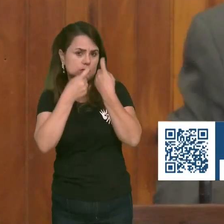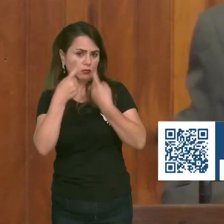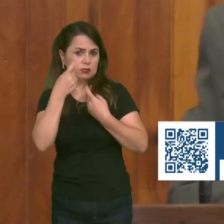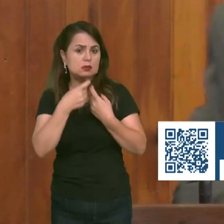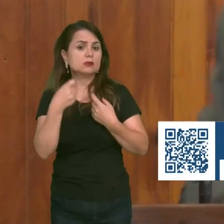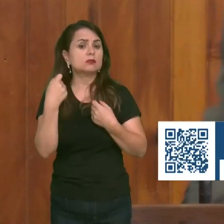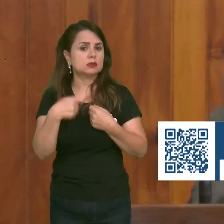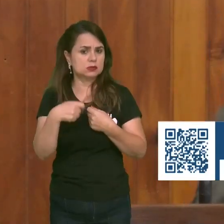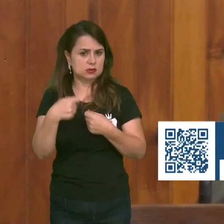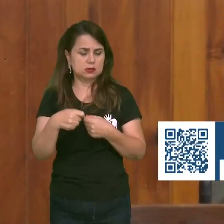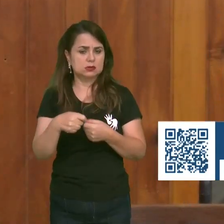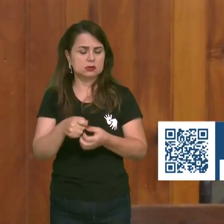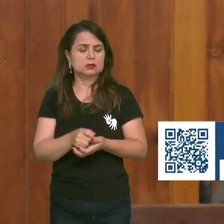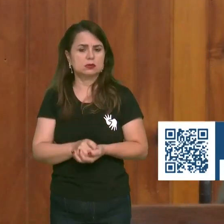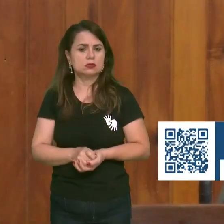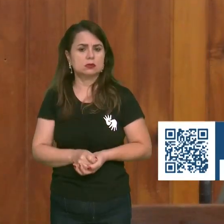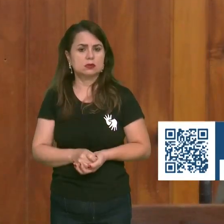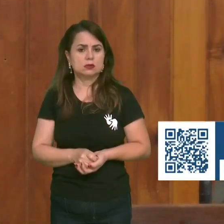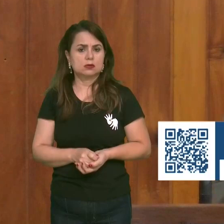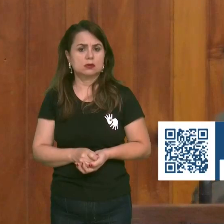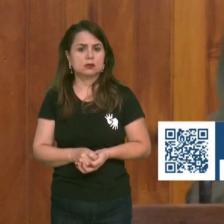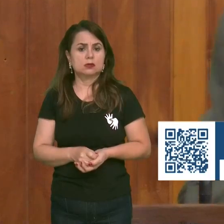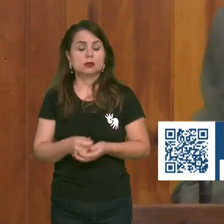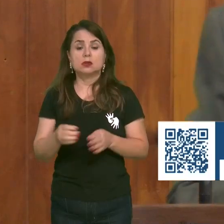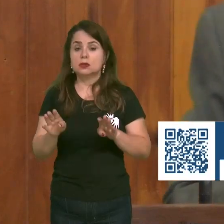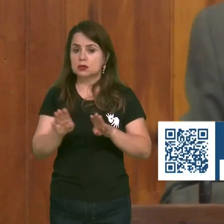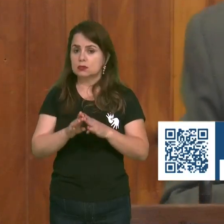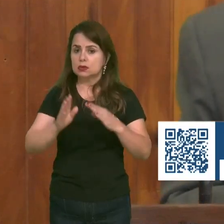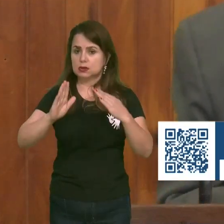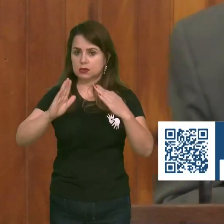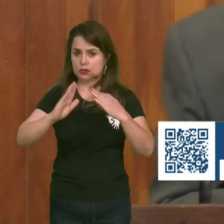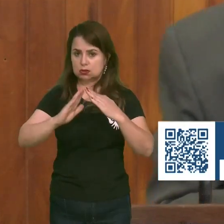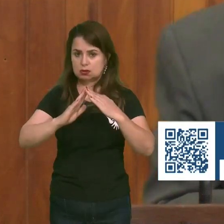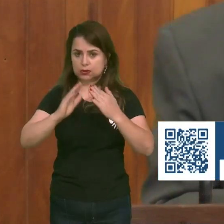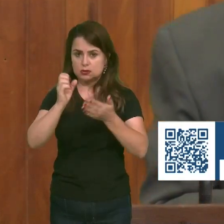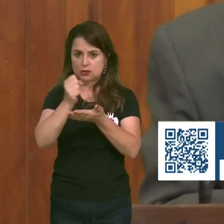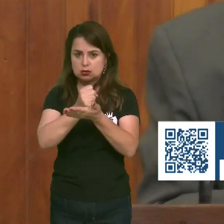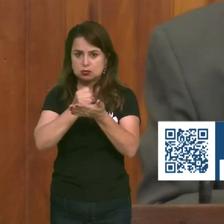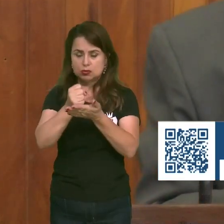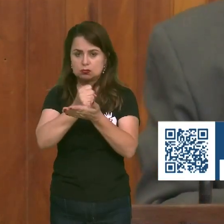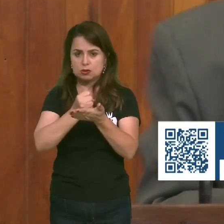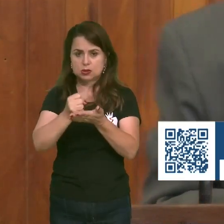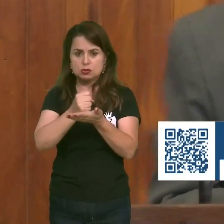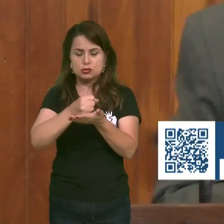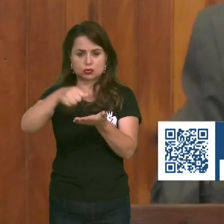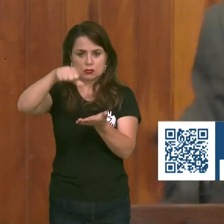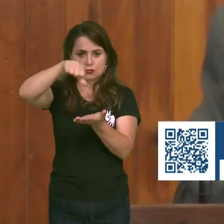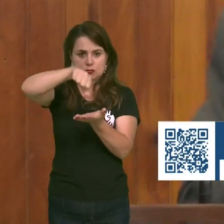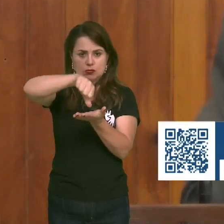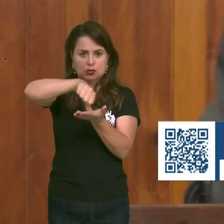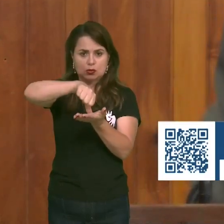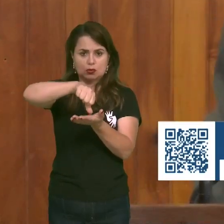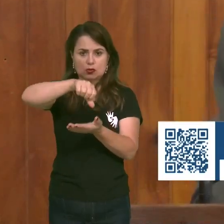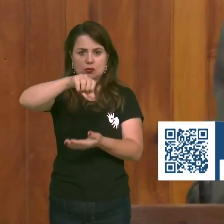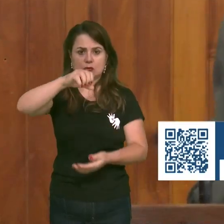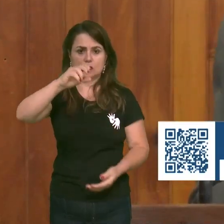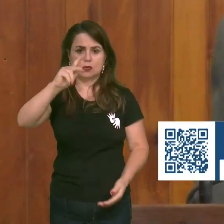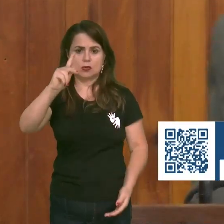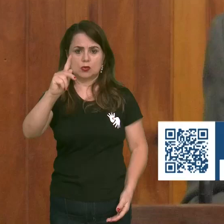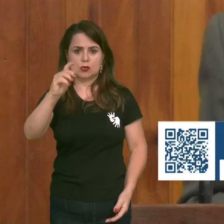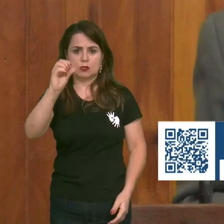isso e a farmácia veio com o objetivo de melhorar modernizar